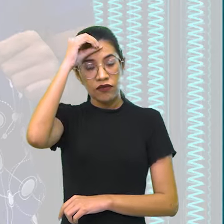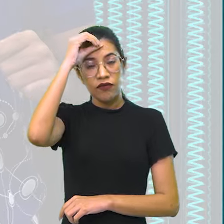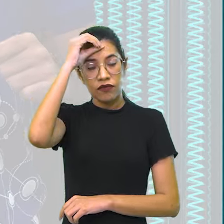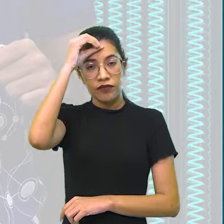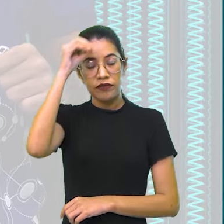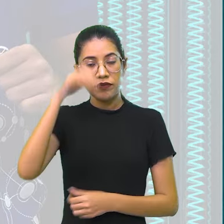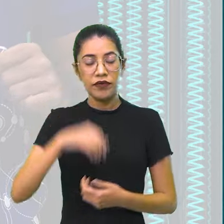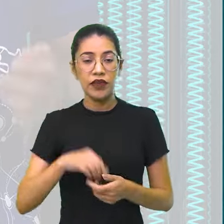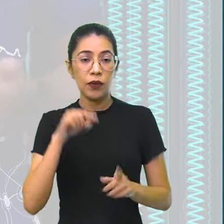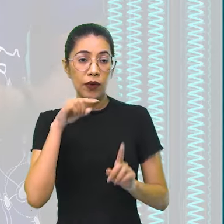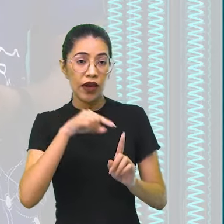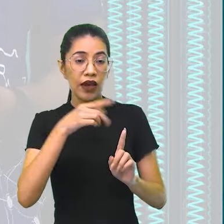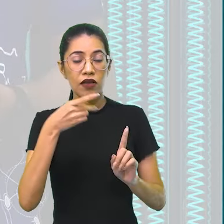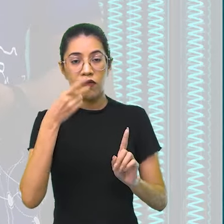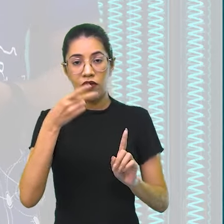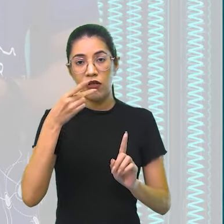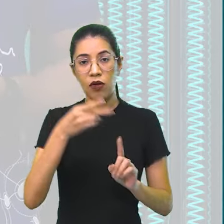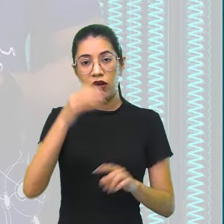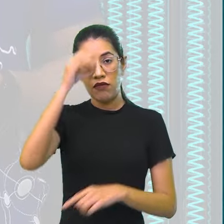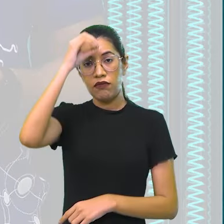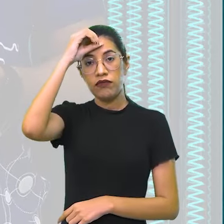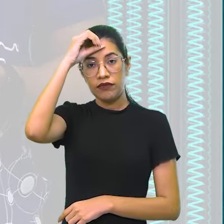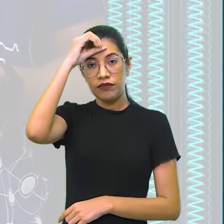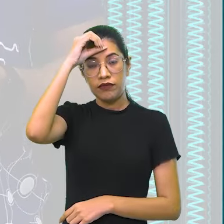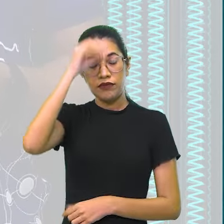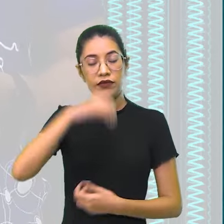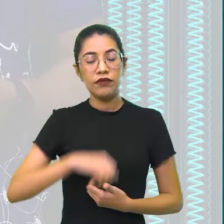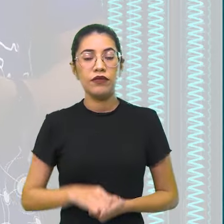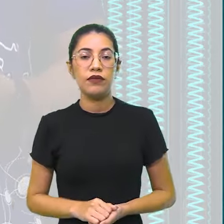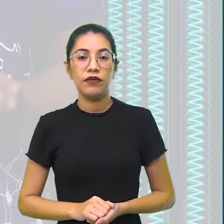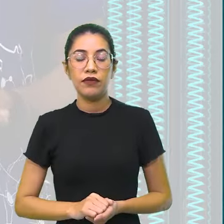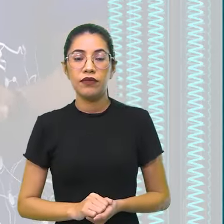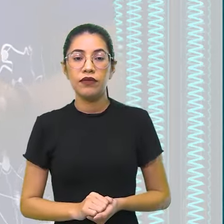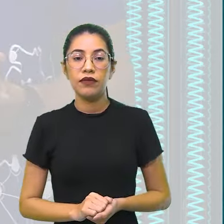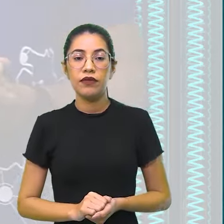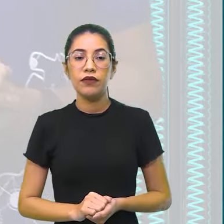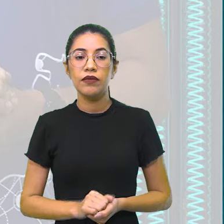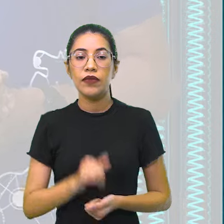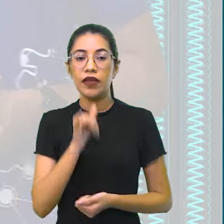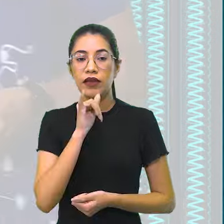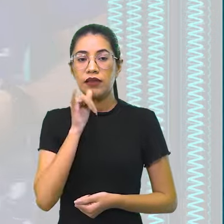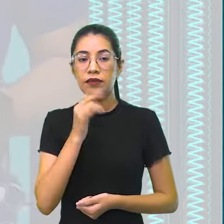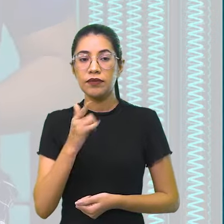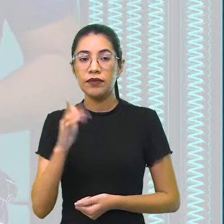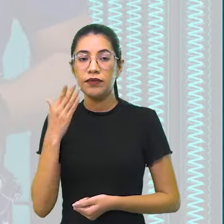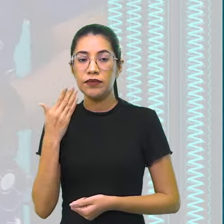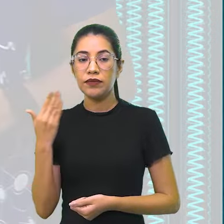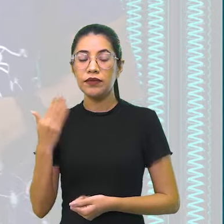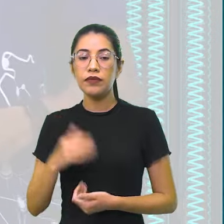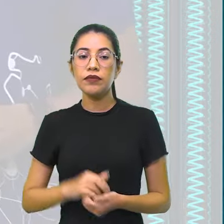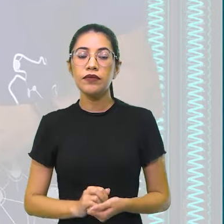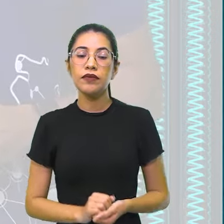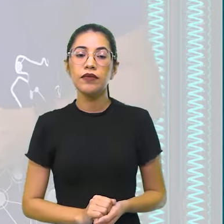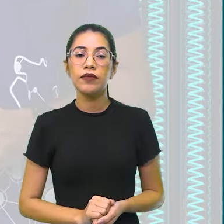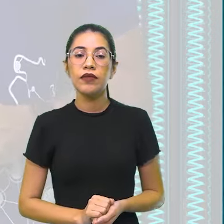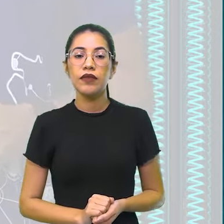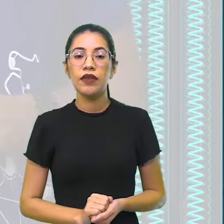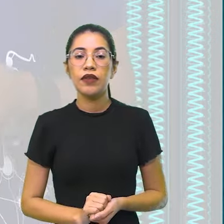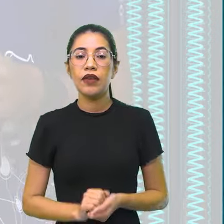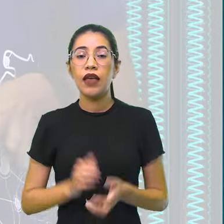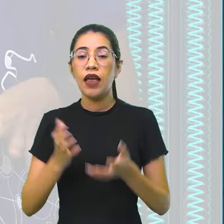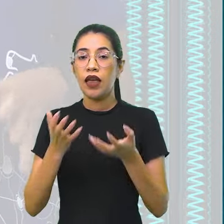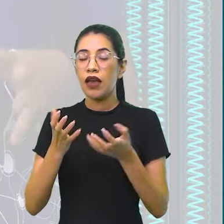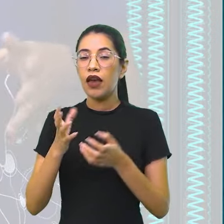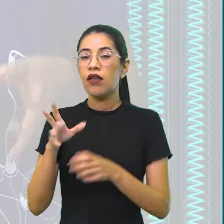ele afirmou que era inocente. Certo? Mais um exemplo. Querendo ouvir sua